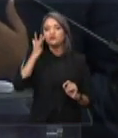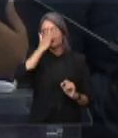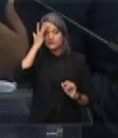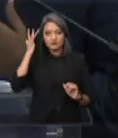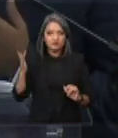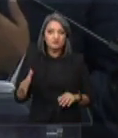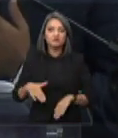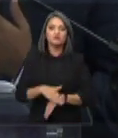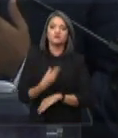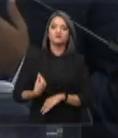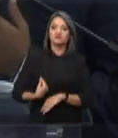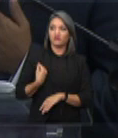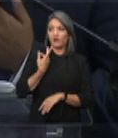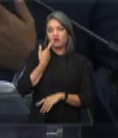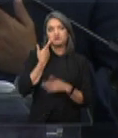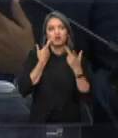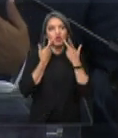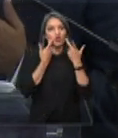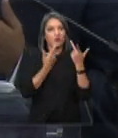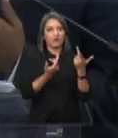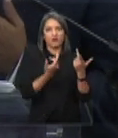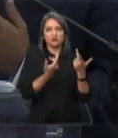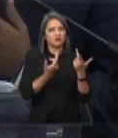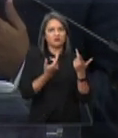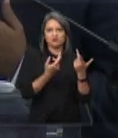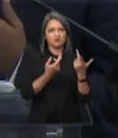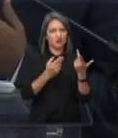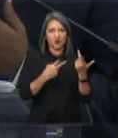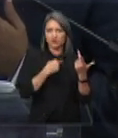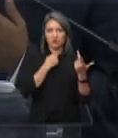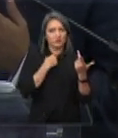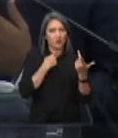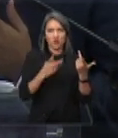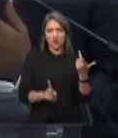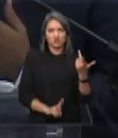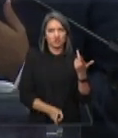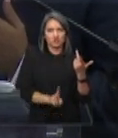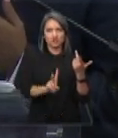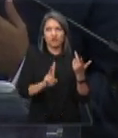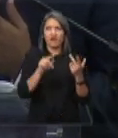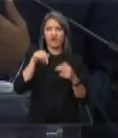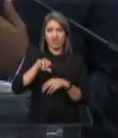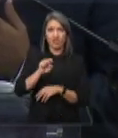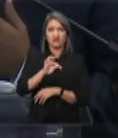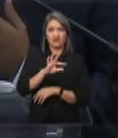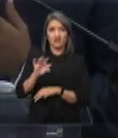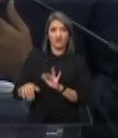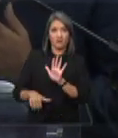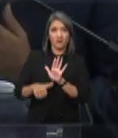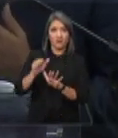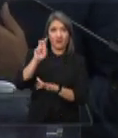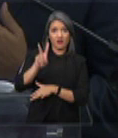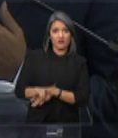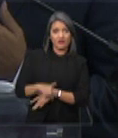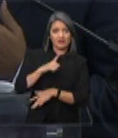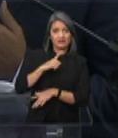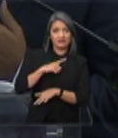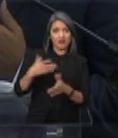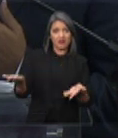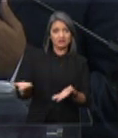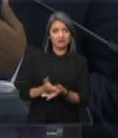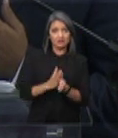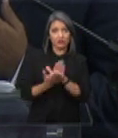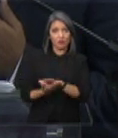em situação de rua não possa ser mantida que o STF terá pela primeira vez uma ação de controle concentrado de